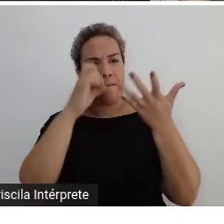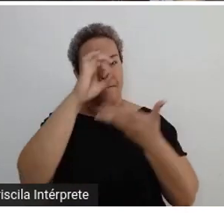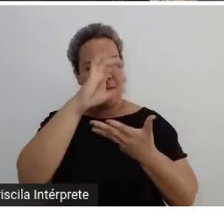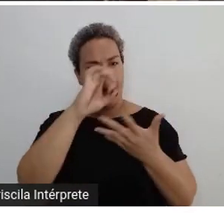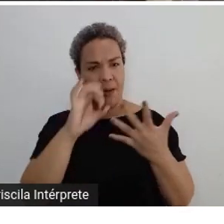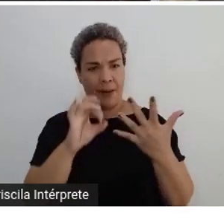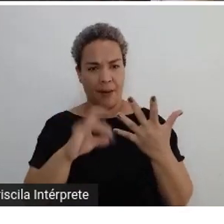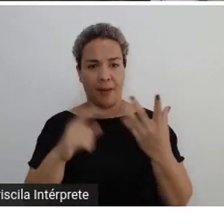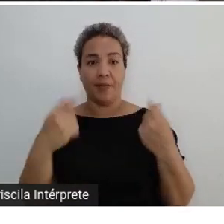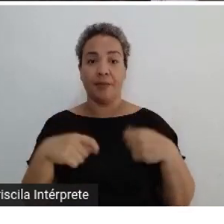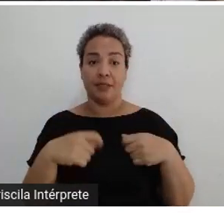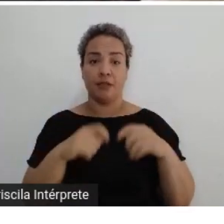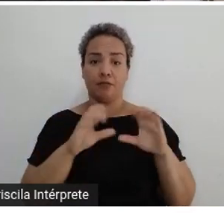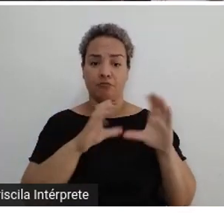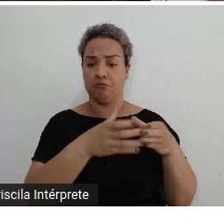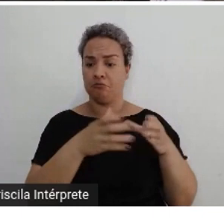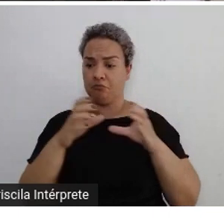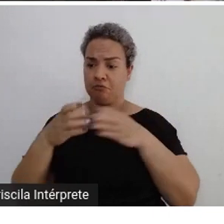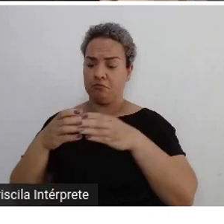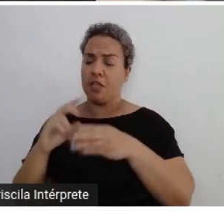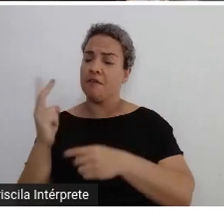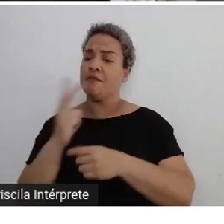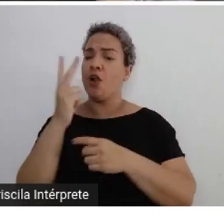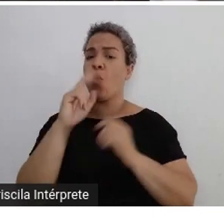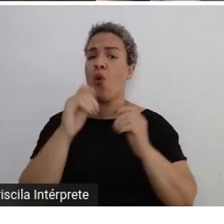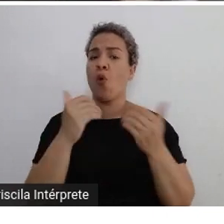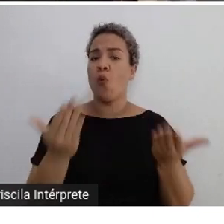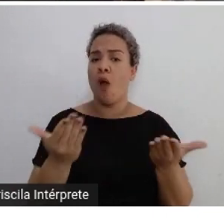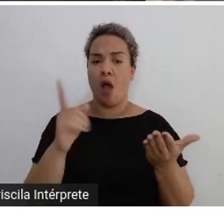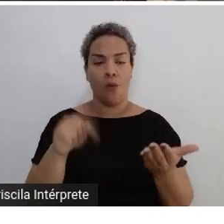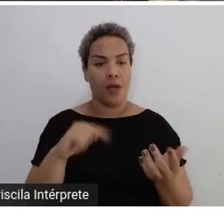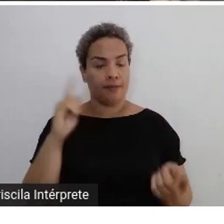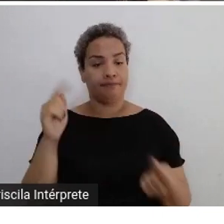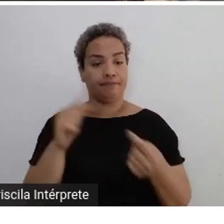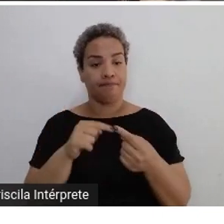precisamos segregar ali qual o valor, uma intenção, qual o valor, uma outra intenção,